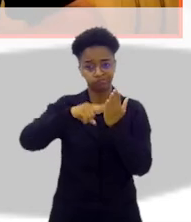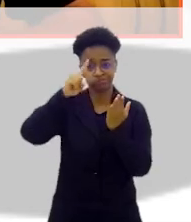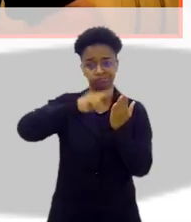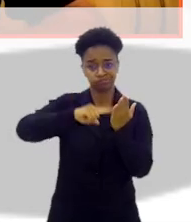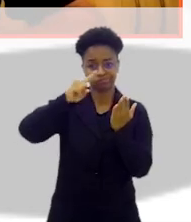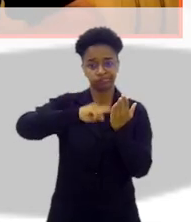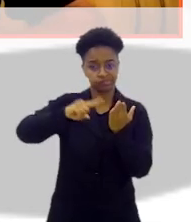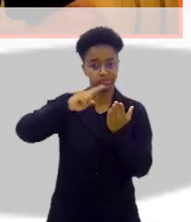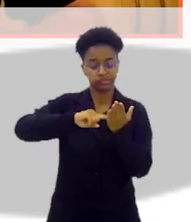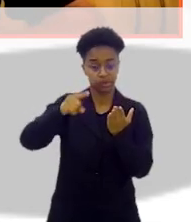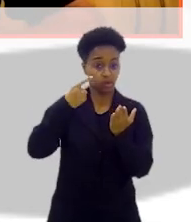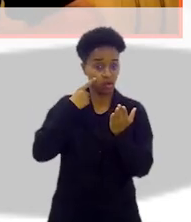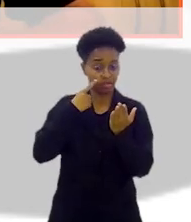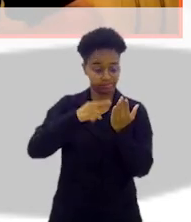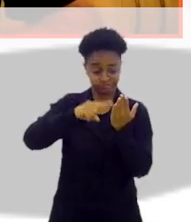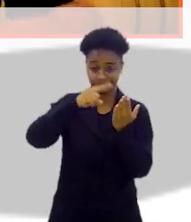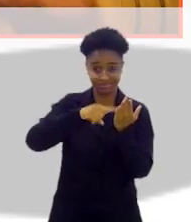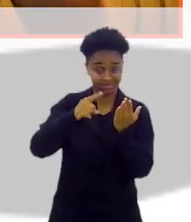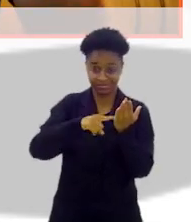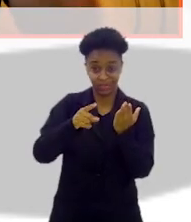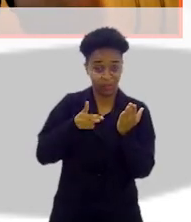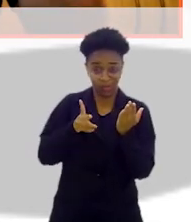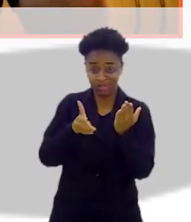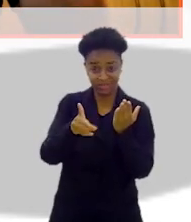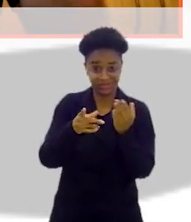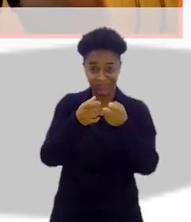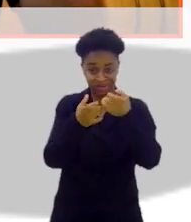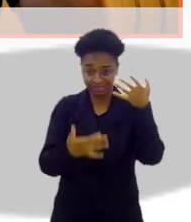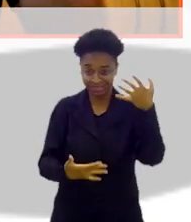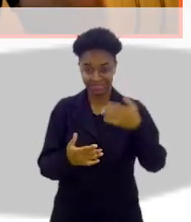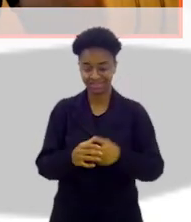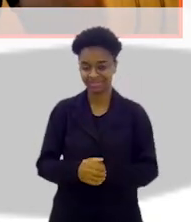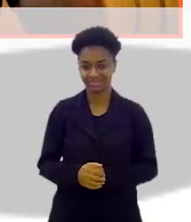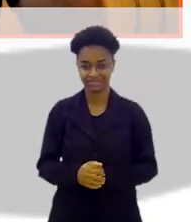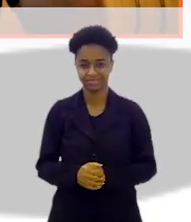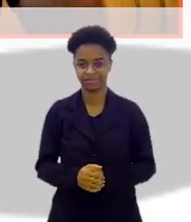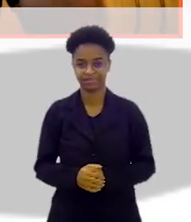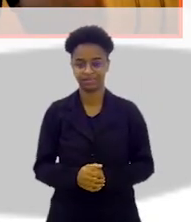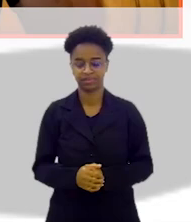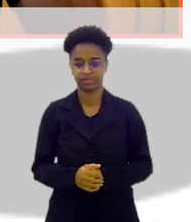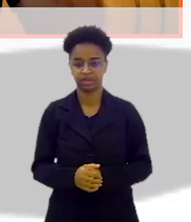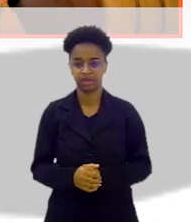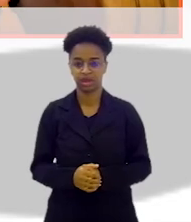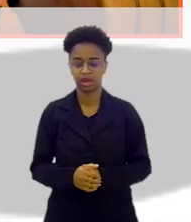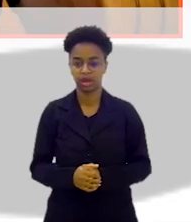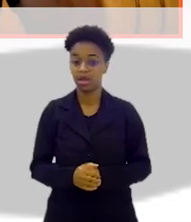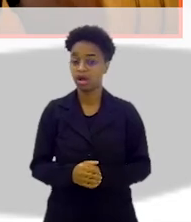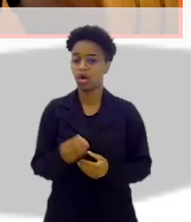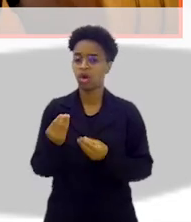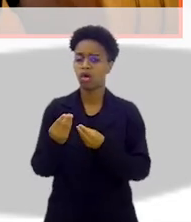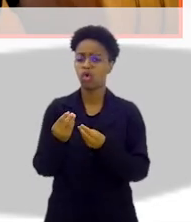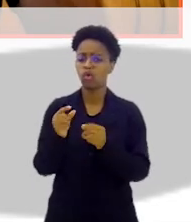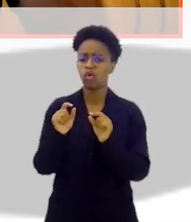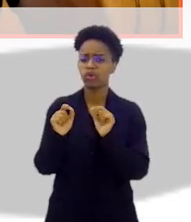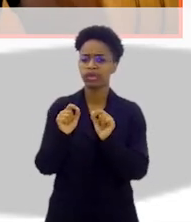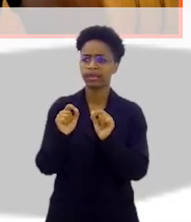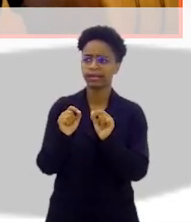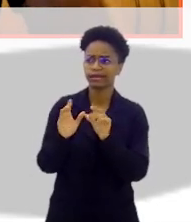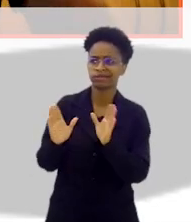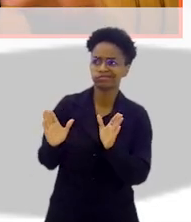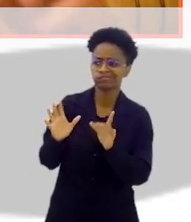telefone, estou aqui, ó, passando, ó, o dedo está indo. O que faz você, qual é a pulsão, o que